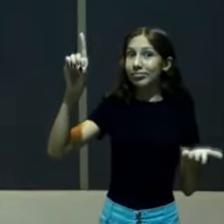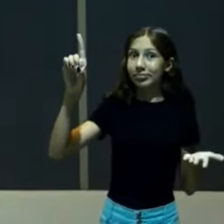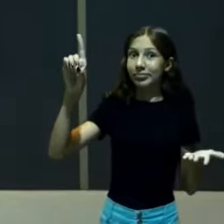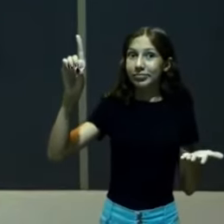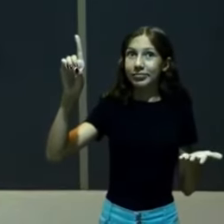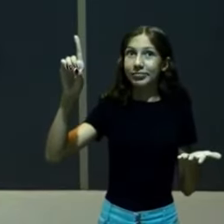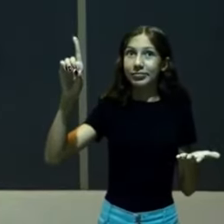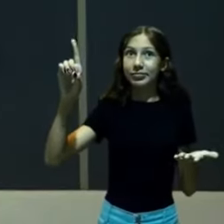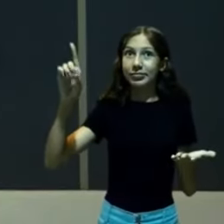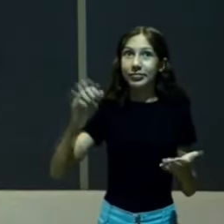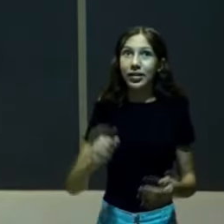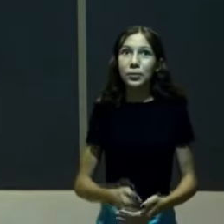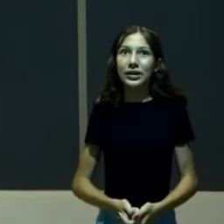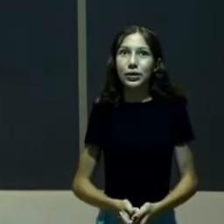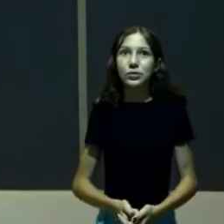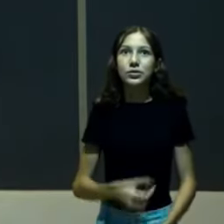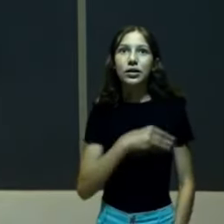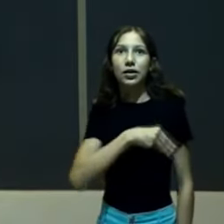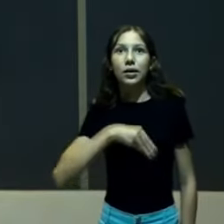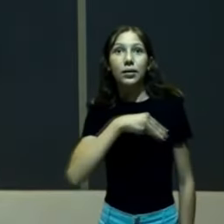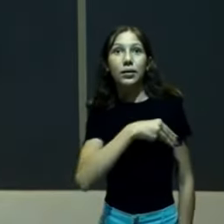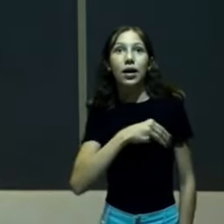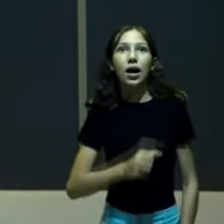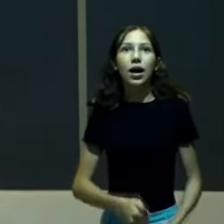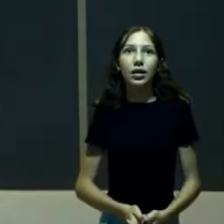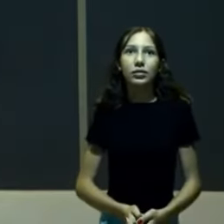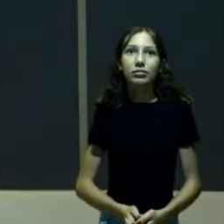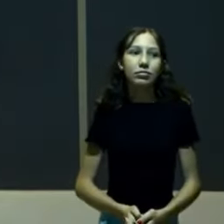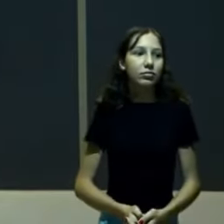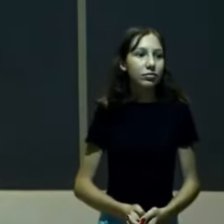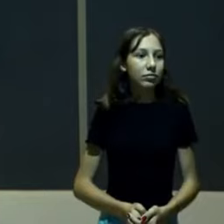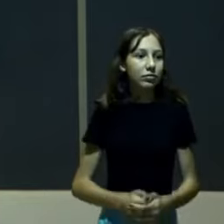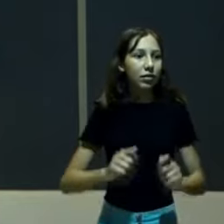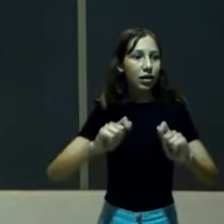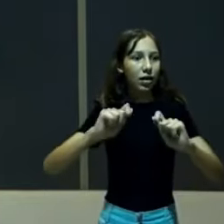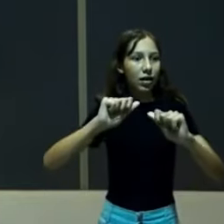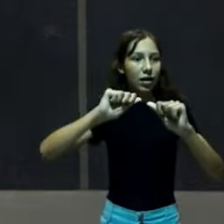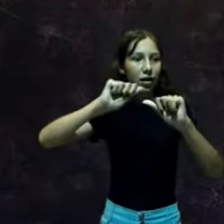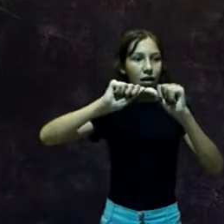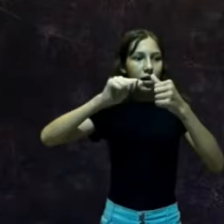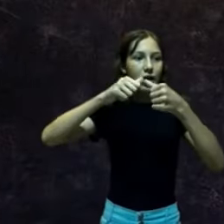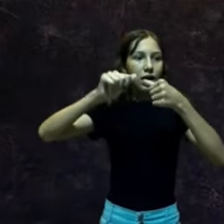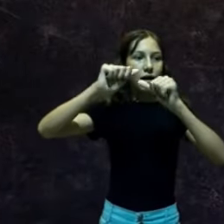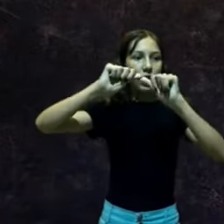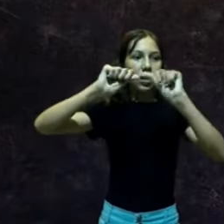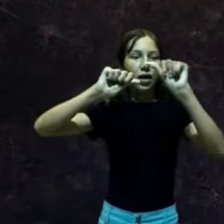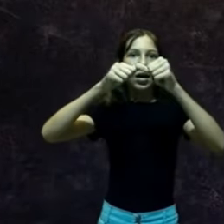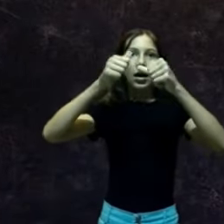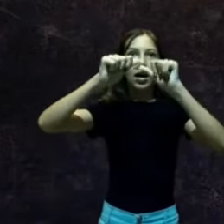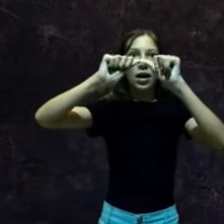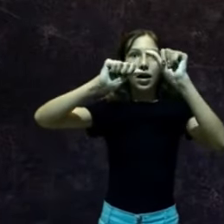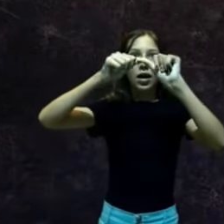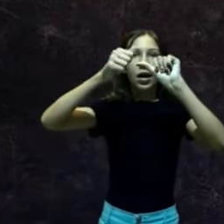Ageu, ele escreve no capítulo 2, no versículo 8, vai estar na tela para você ver. Minha